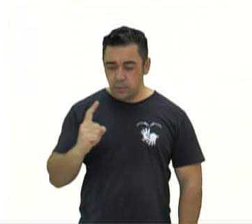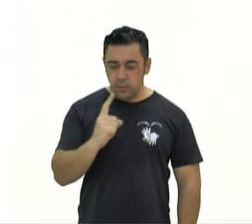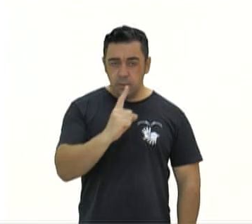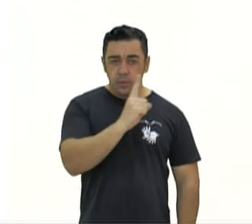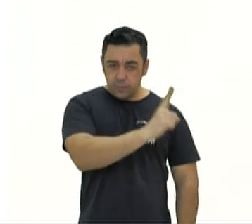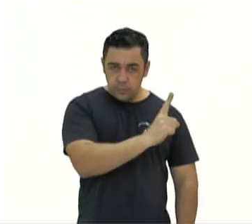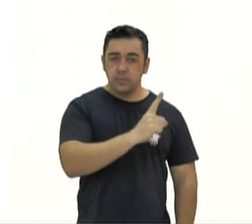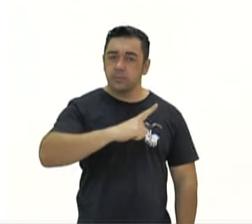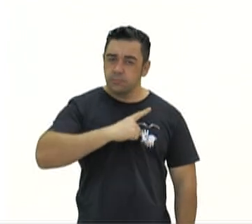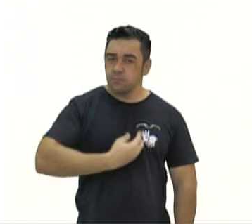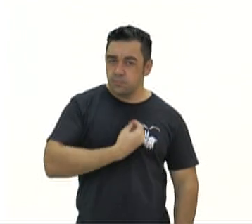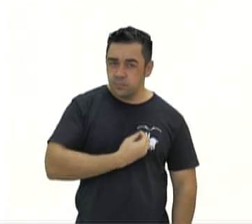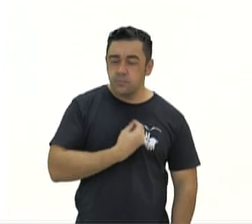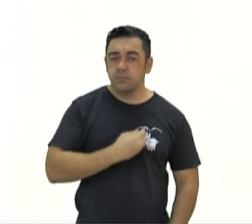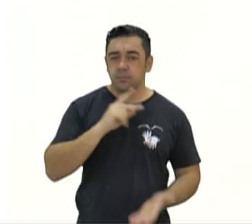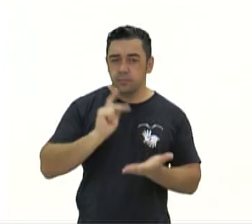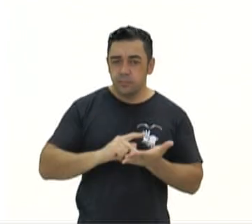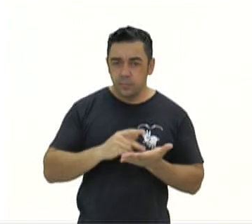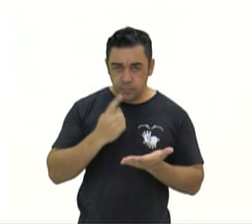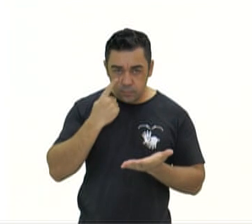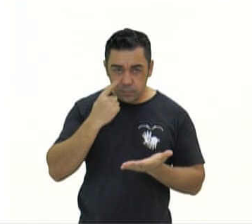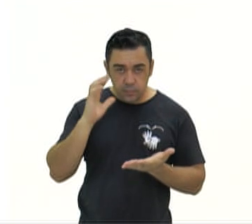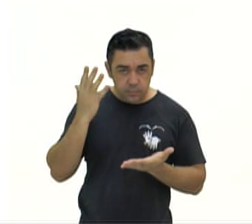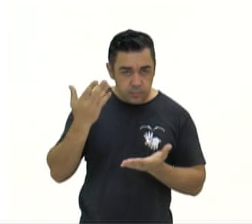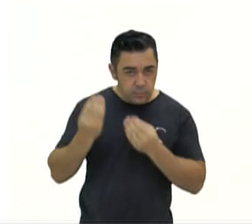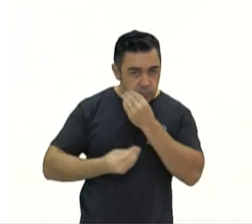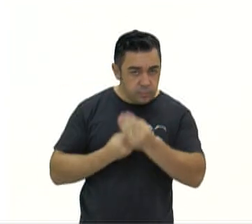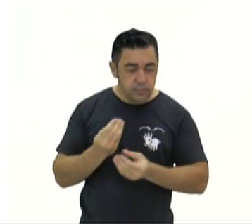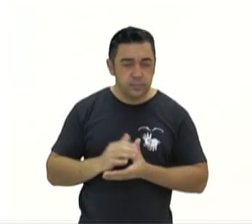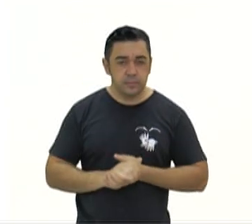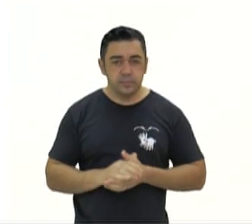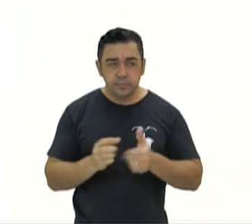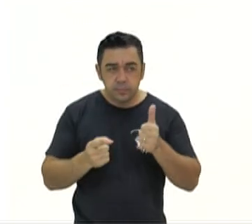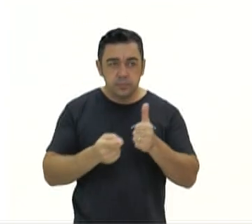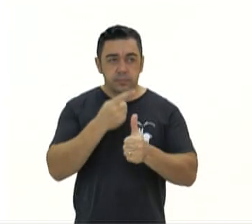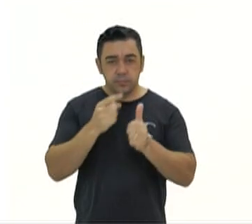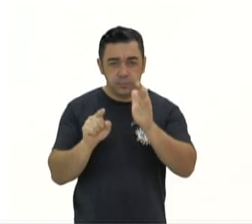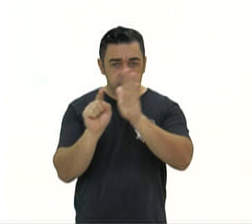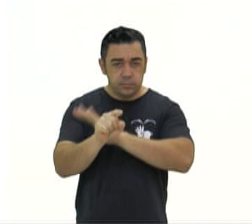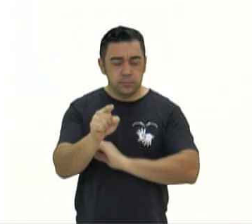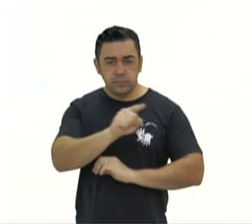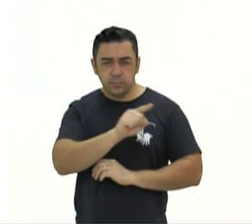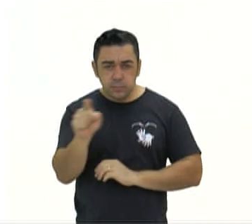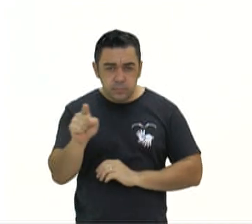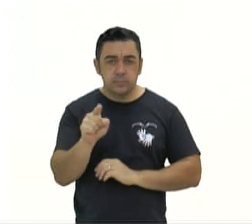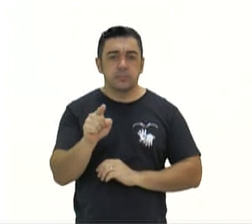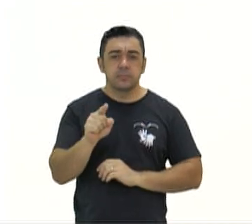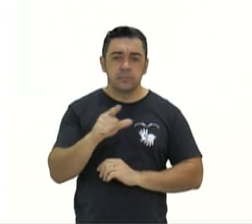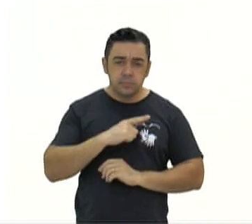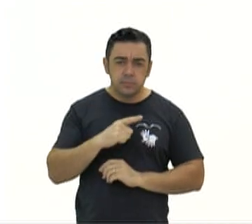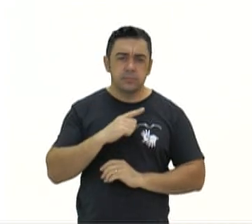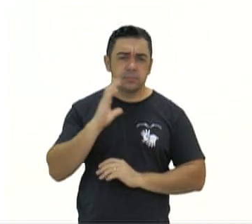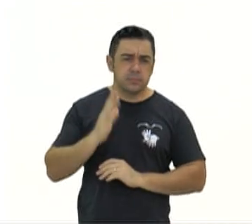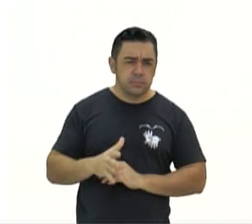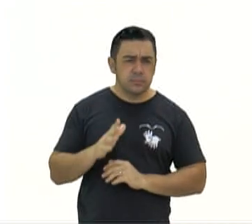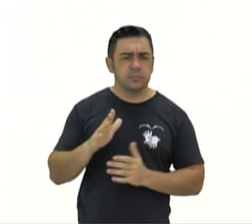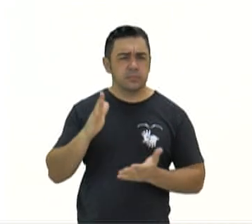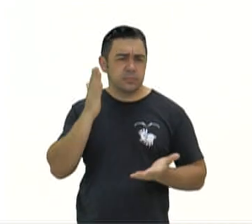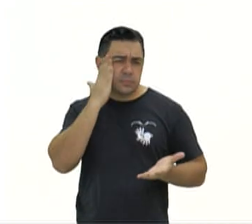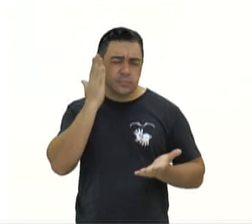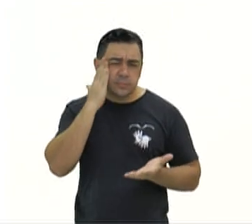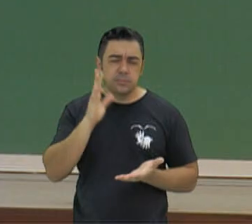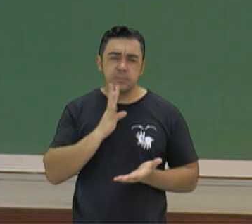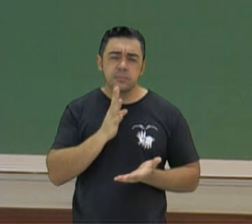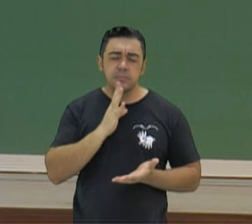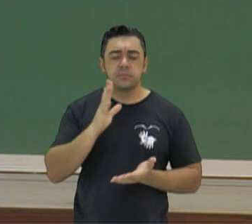que ela realmente acontece. Vamos lá? Primeiro vamos para um quiz, para ver se vocês estão bem adaptados, se já